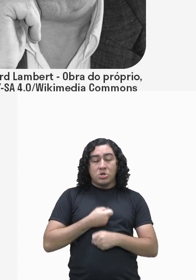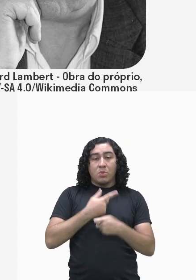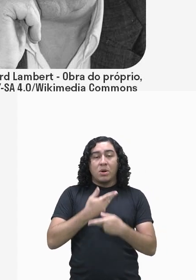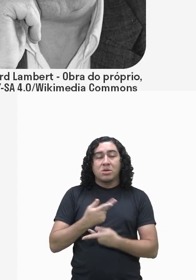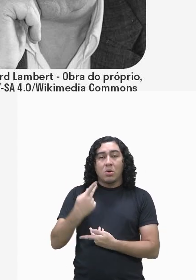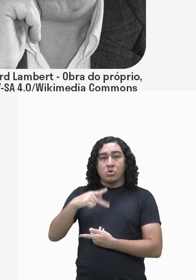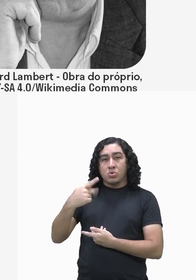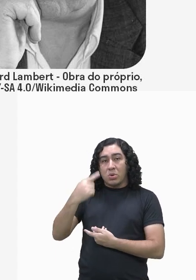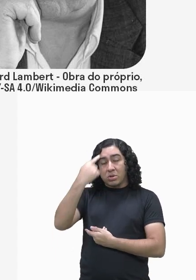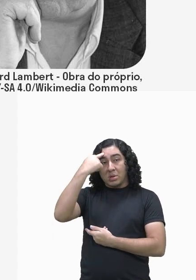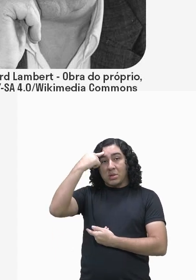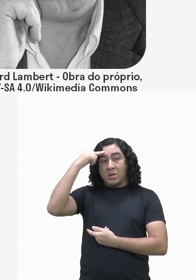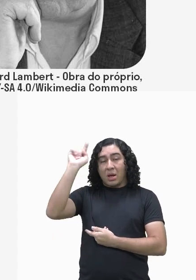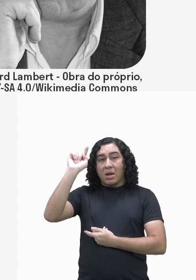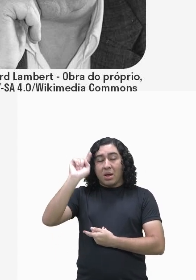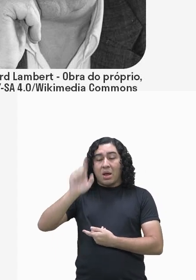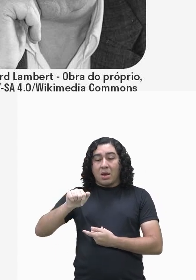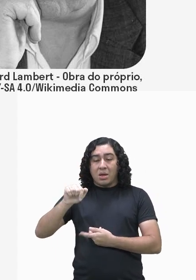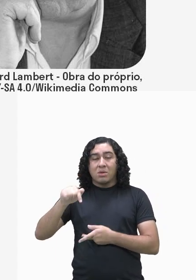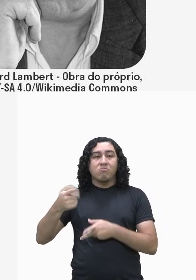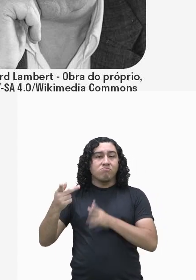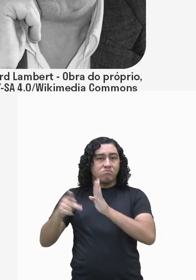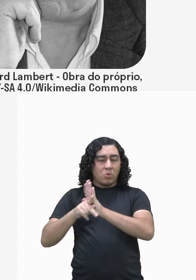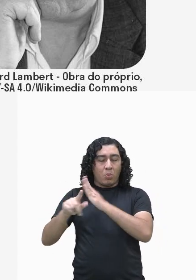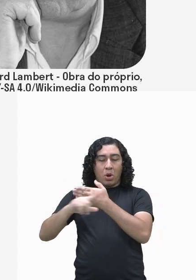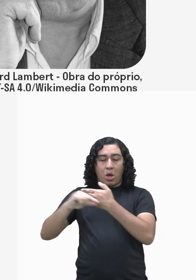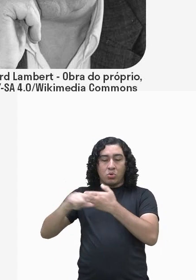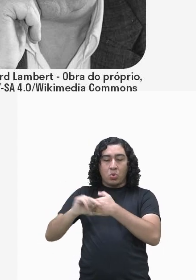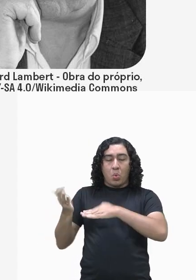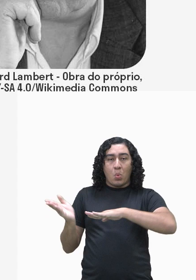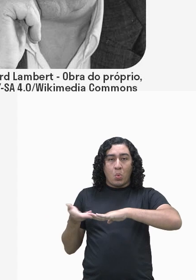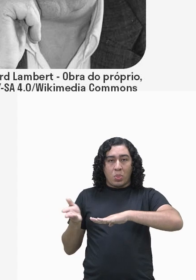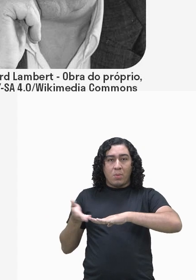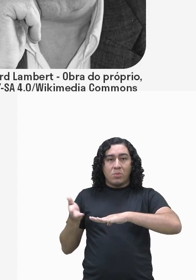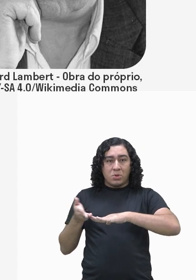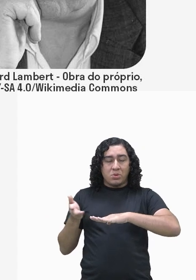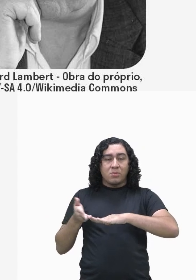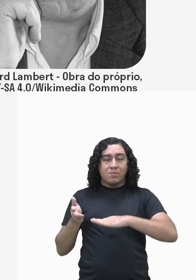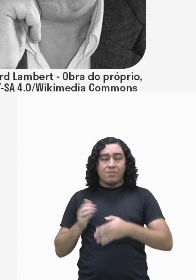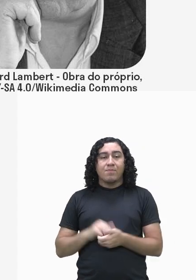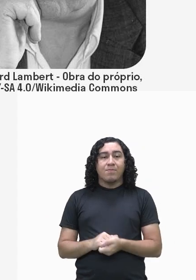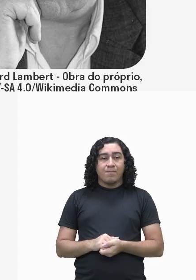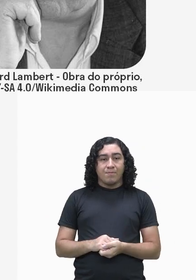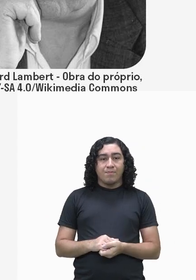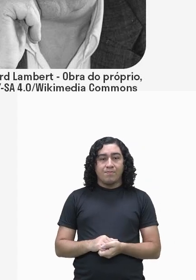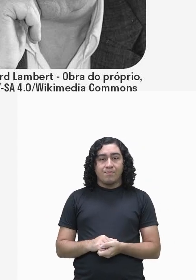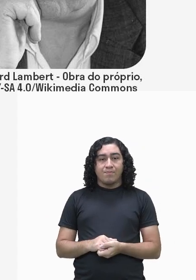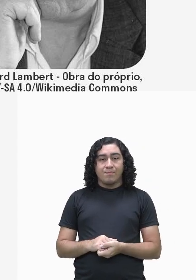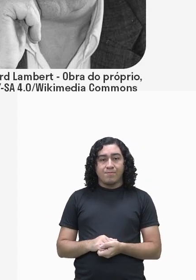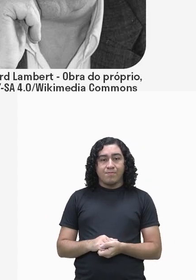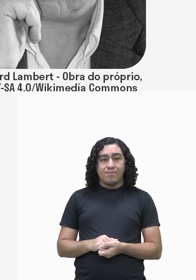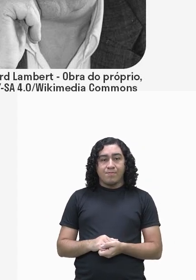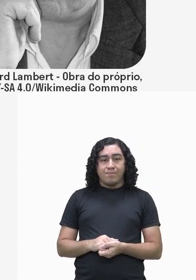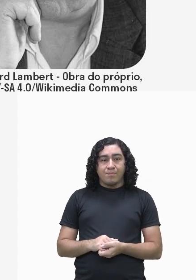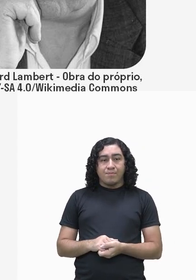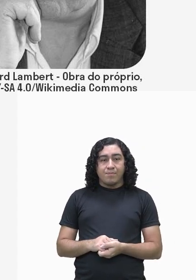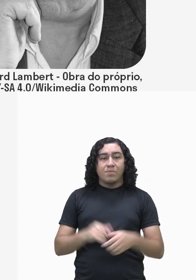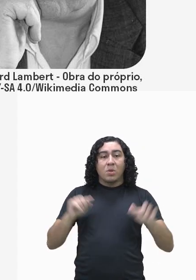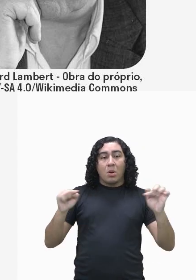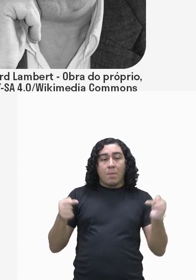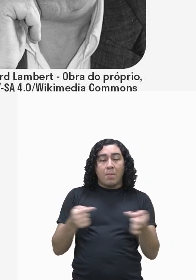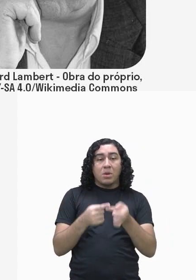pensamento, ele foi considerado um autor que aderiu à linha